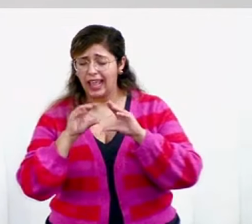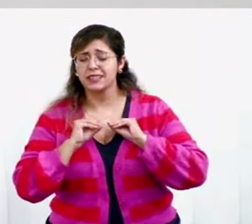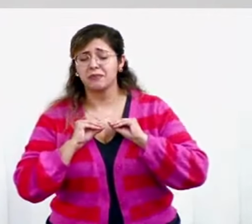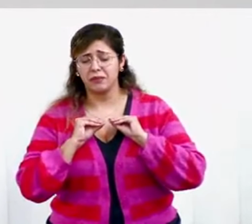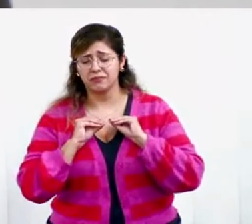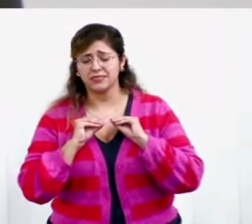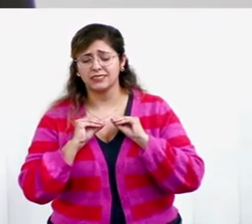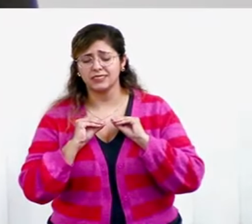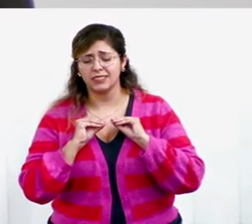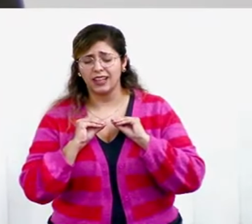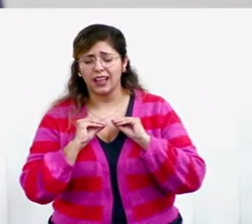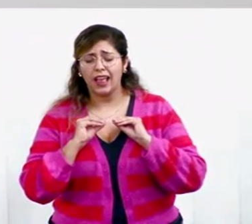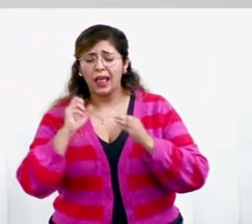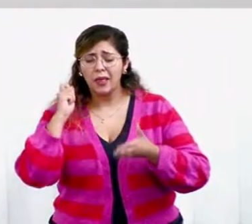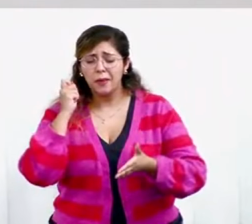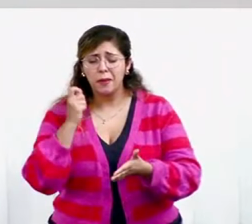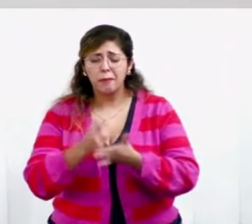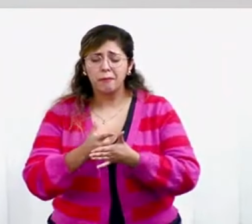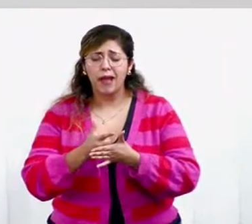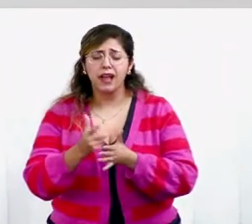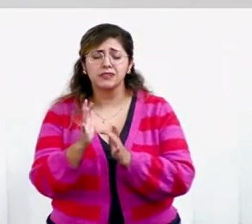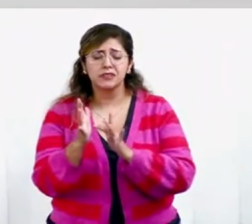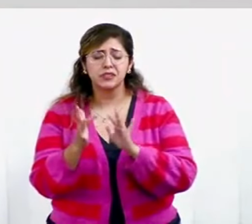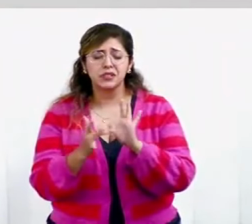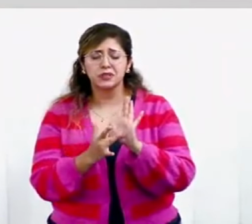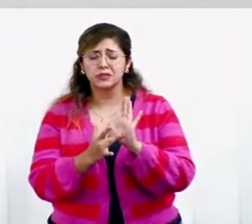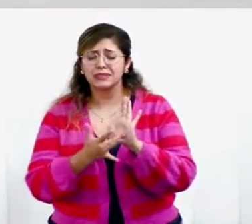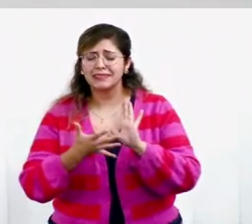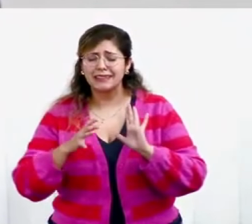foi o ato de Cristo ter morrido na cruz